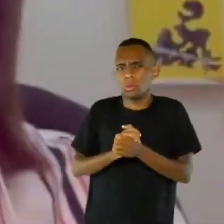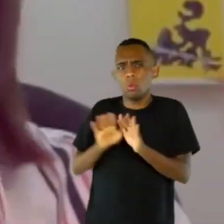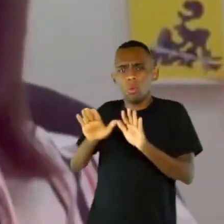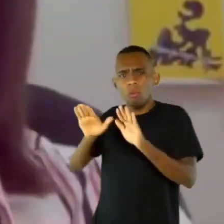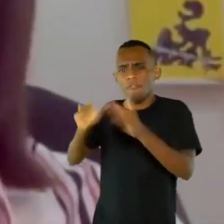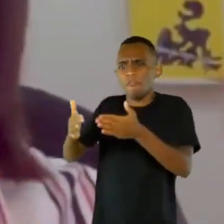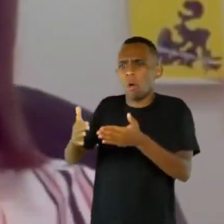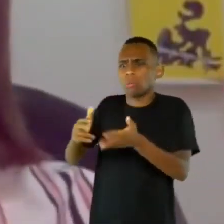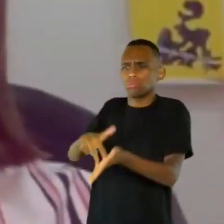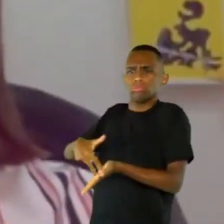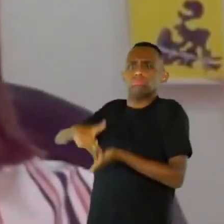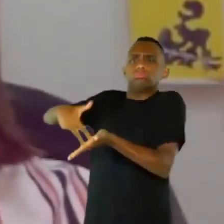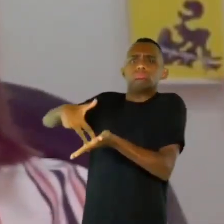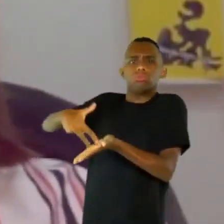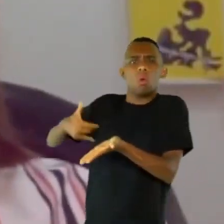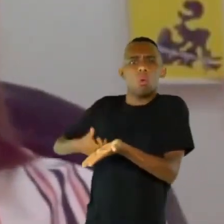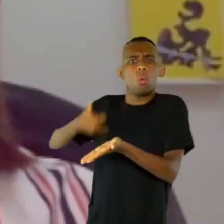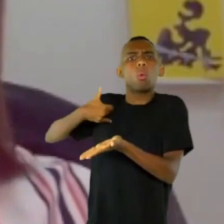tirânica,